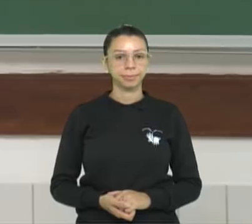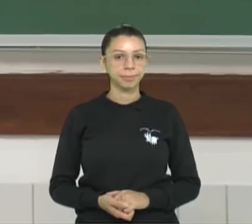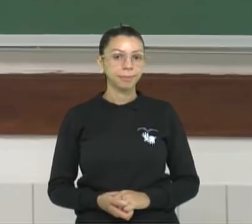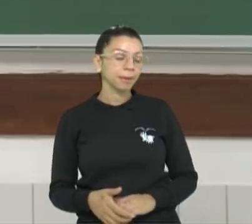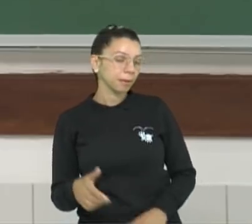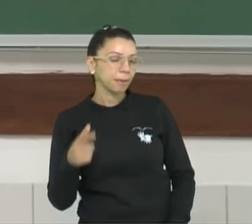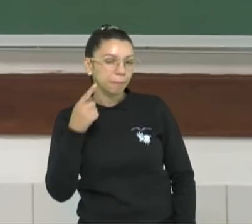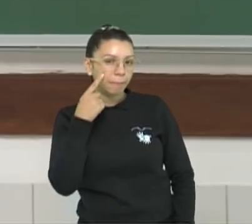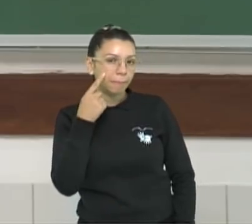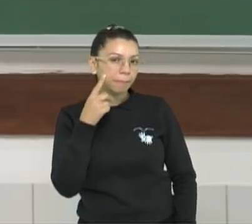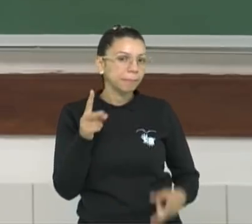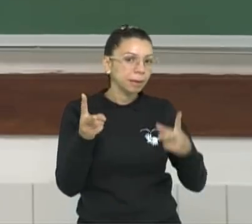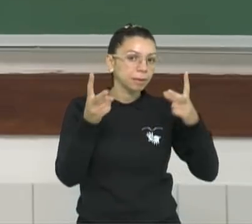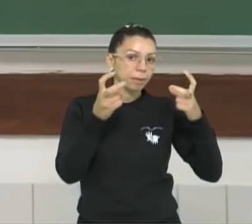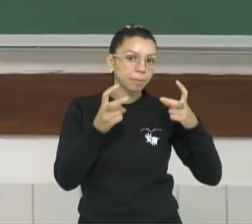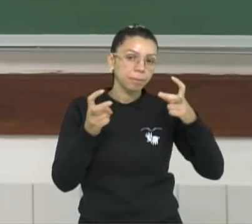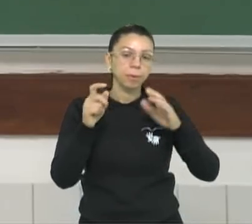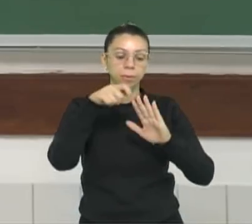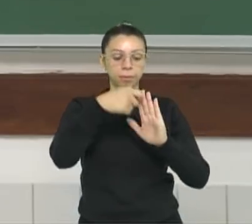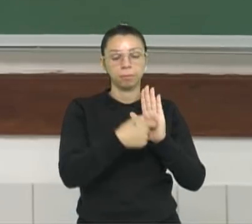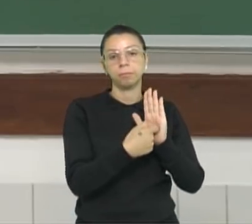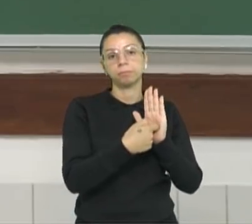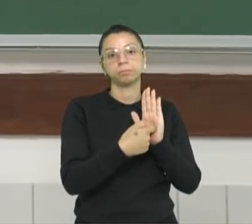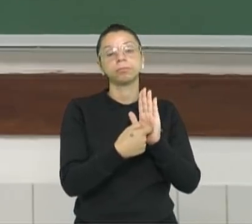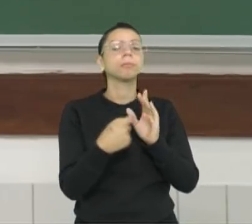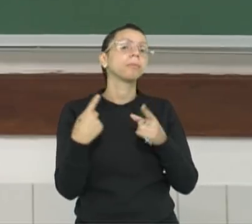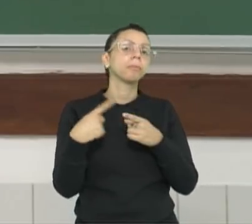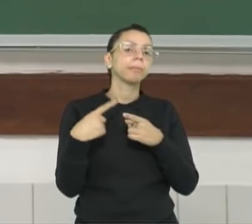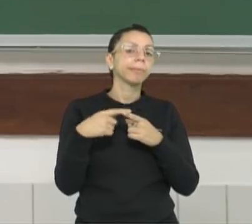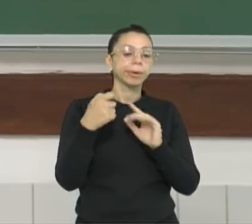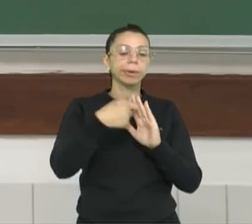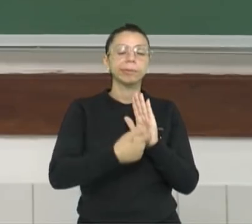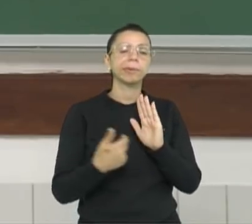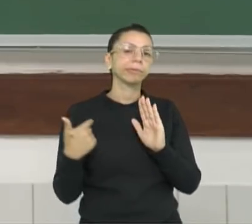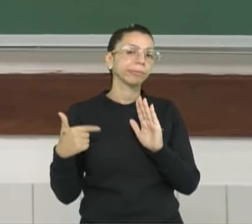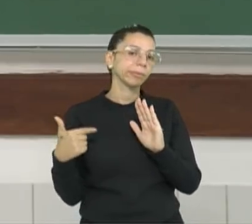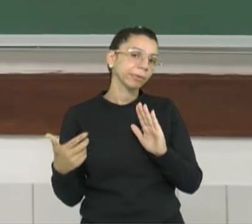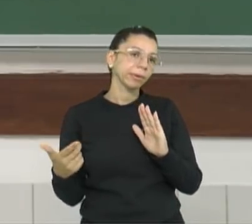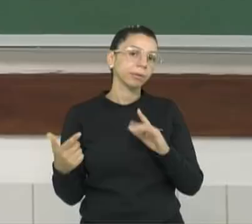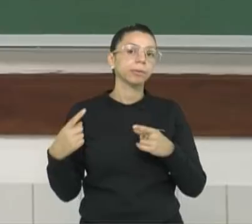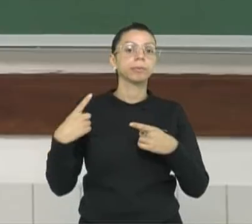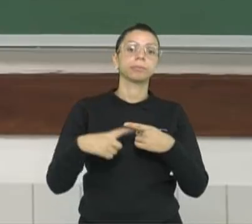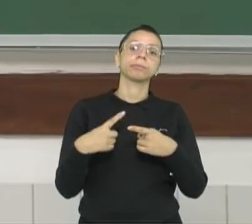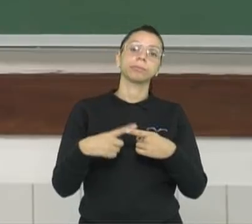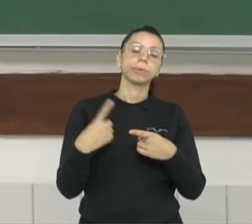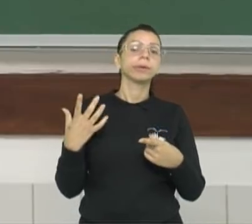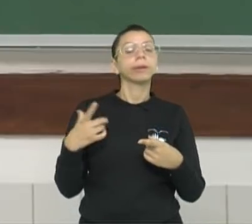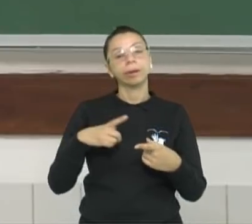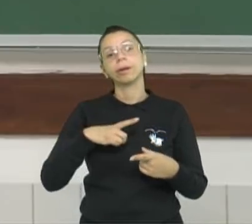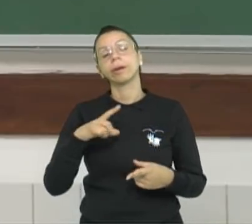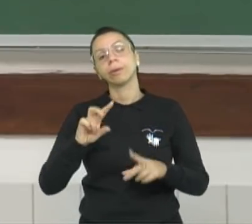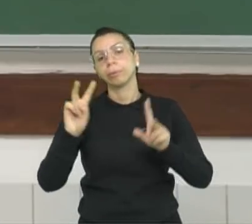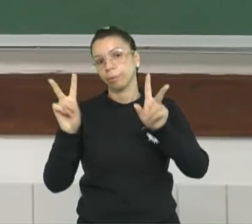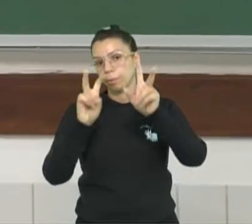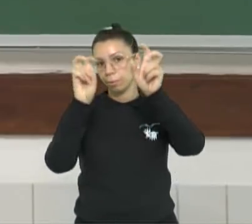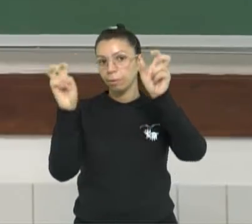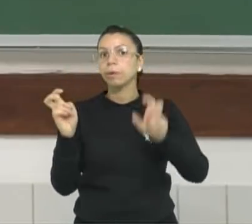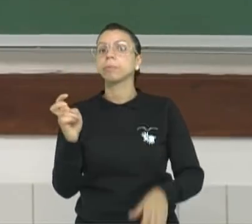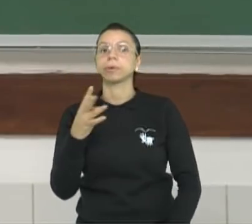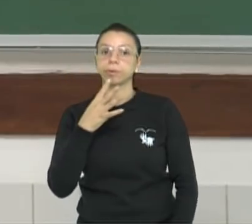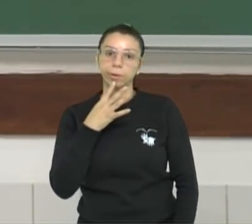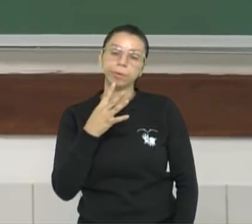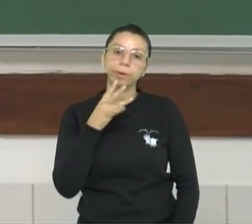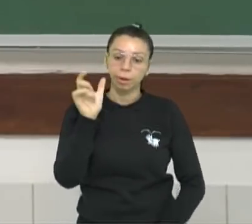Vocês viram que o texto não ficou na tela, né? Por que ele não ficou na tela como a gente fazia antes? Por quê? É um assunto conhecido, vocês conhecem